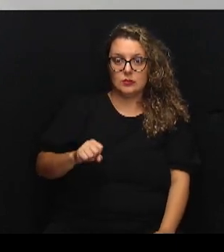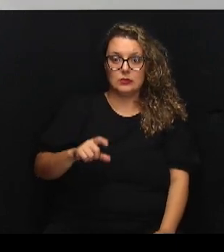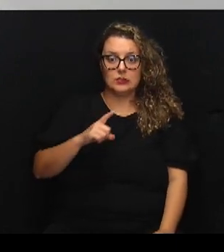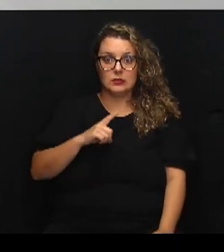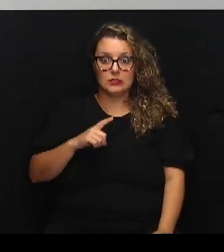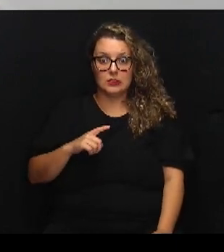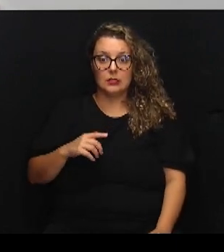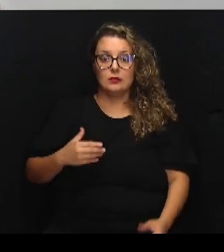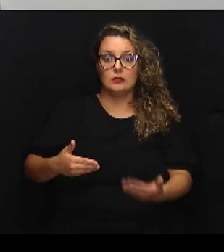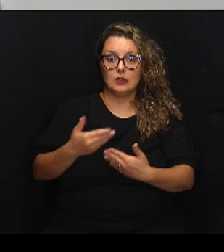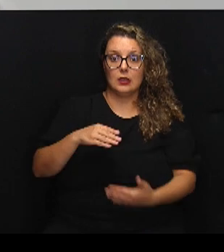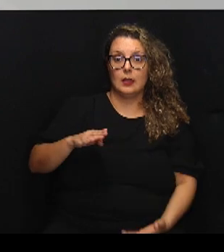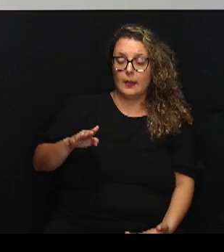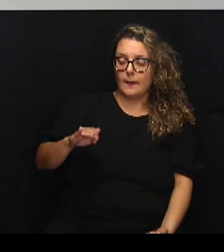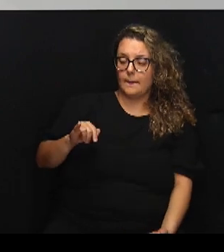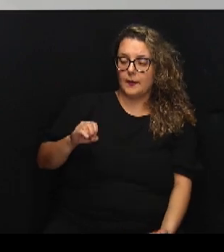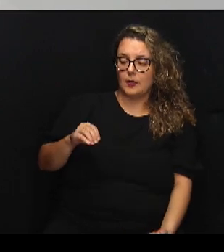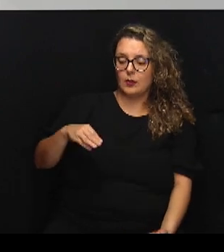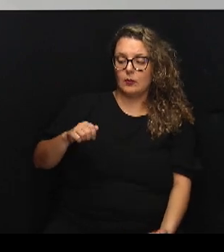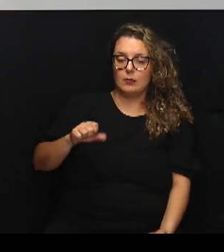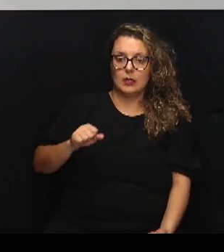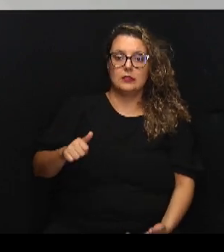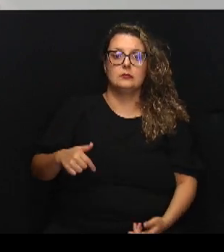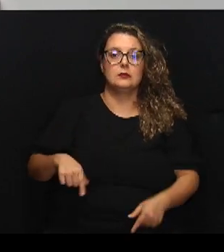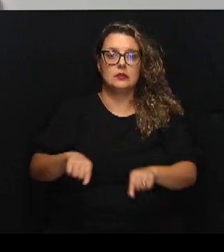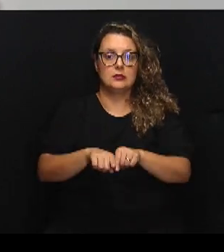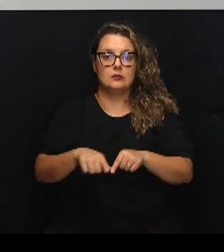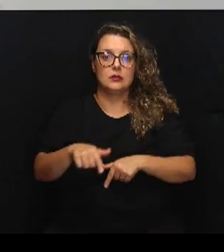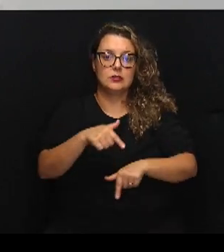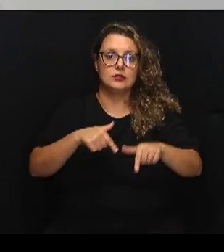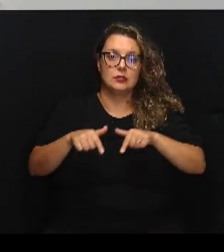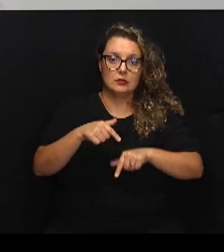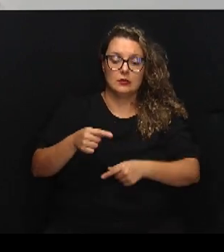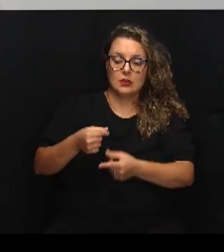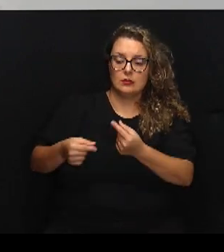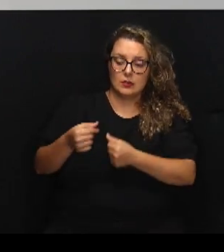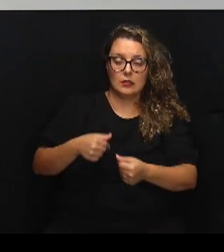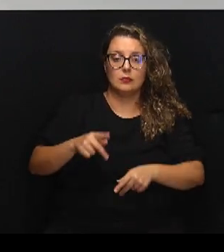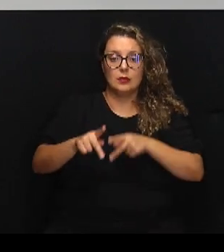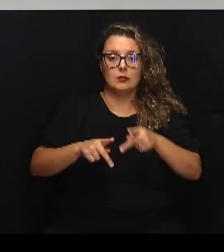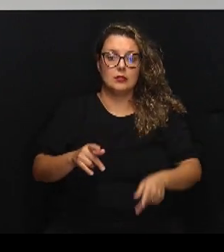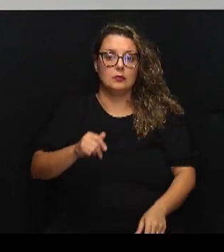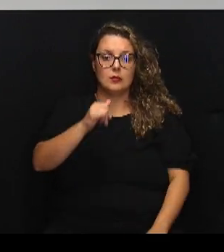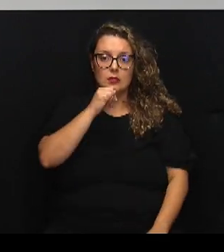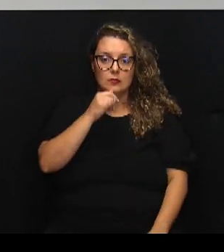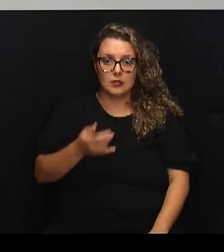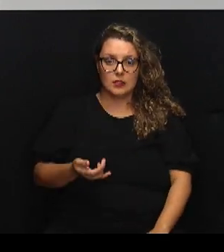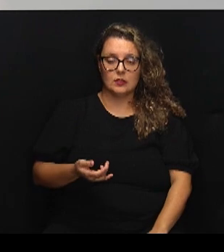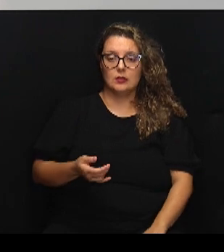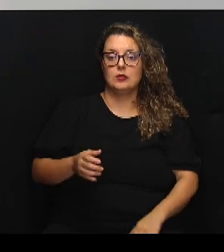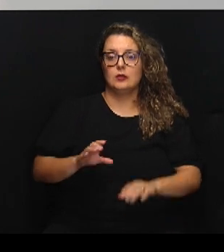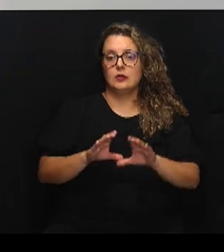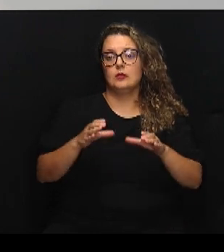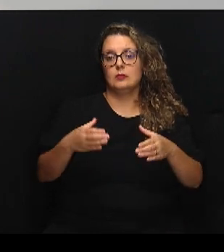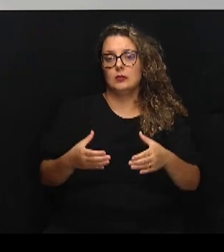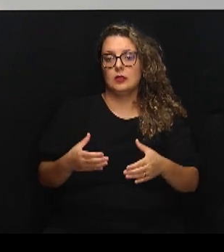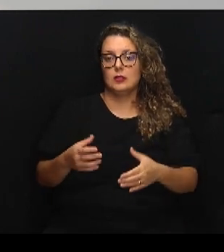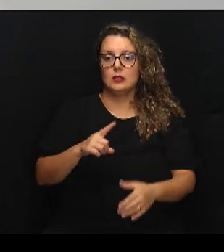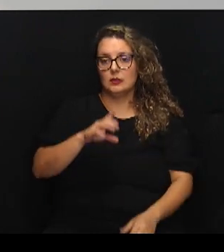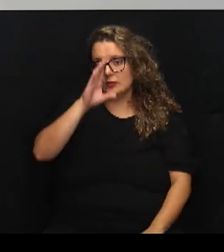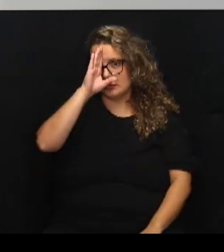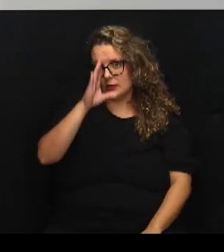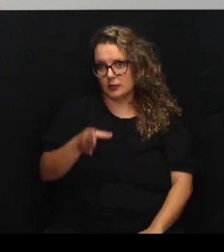também um aspecto de uso integral da biomassa, mas também de geração de emprego e renda para a população. Tá? Então, por exemplo, a gente trabalhou